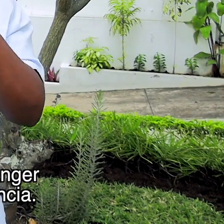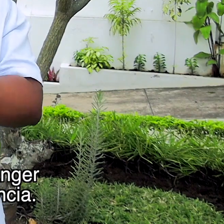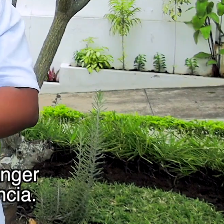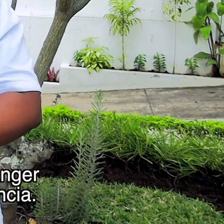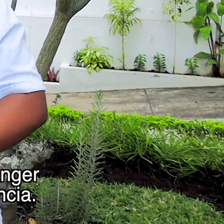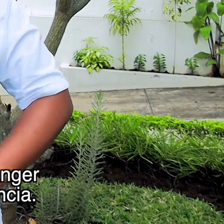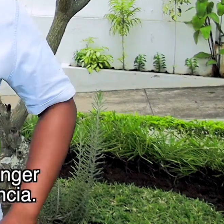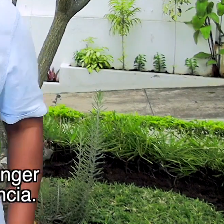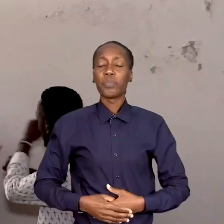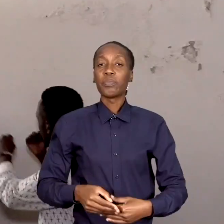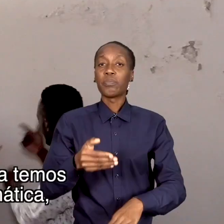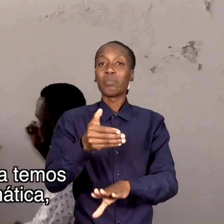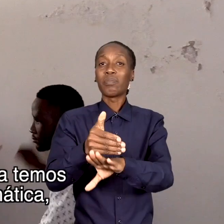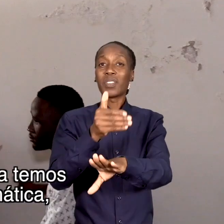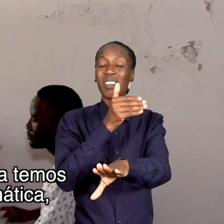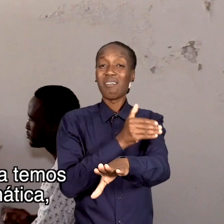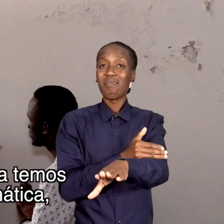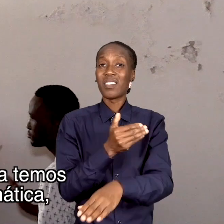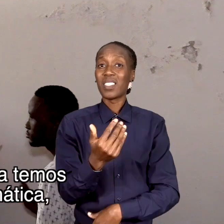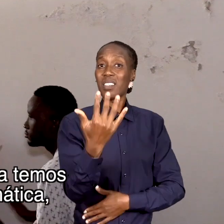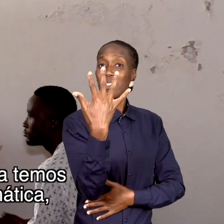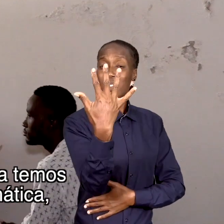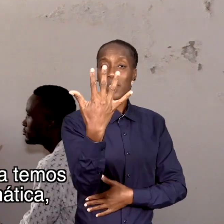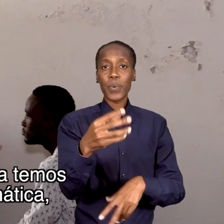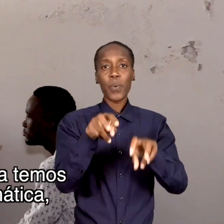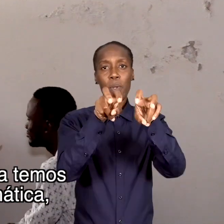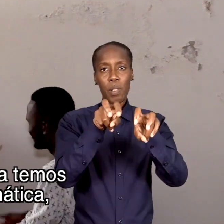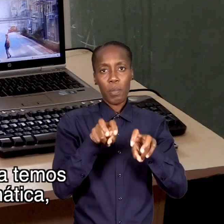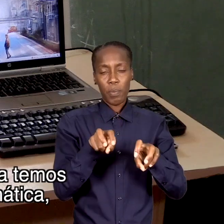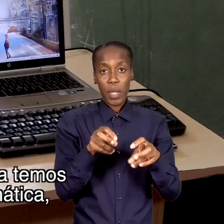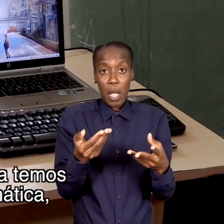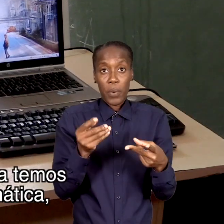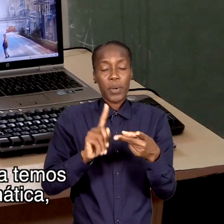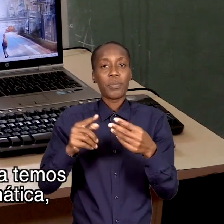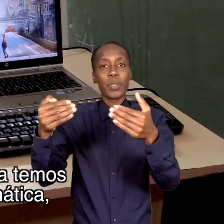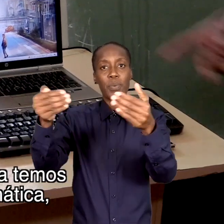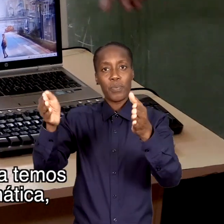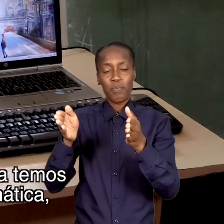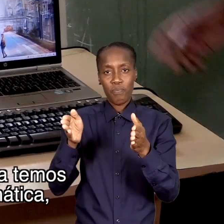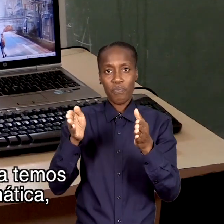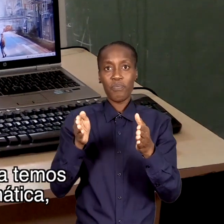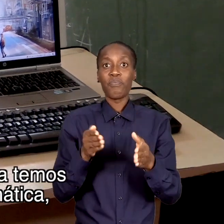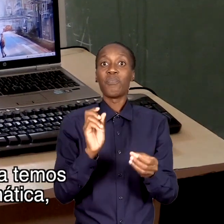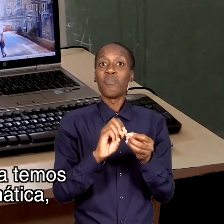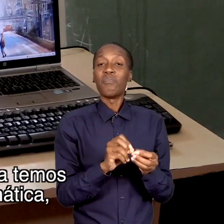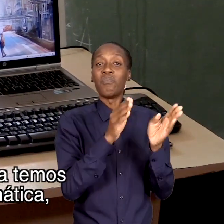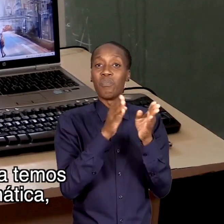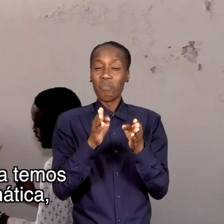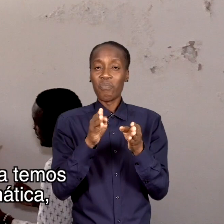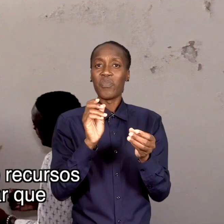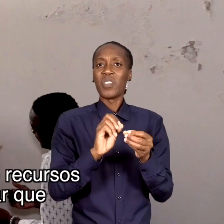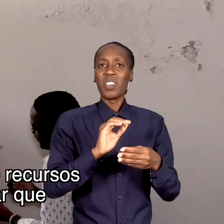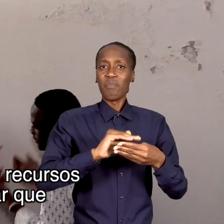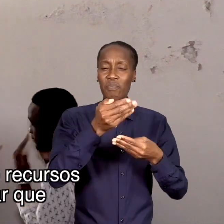deficiência. No início eram 5 alunos. Agora temos uma turma não só de informática, gestão de